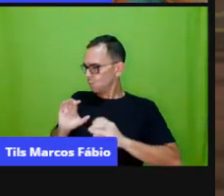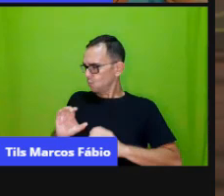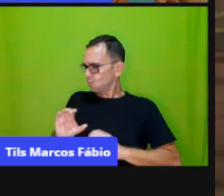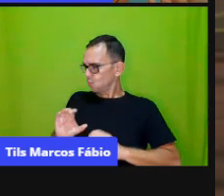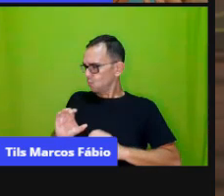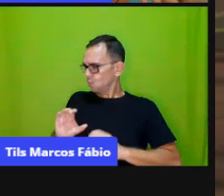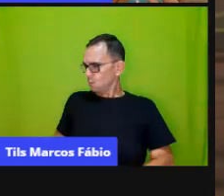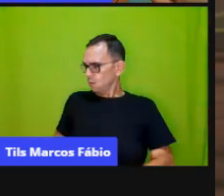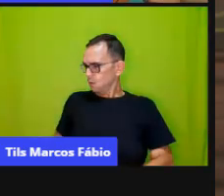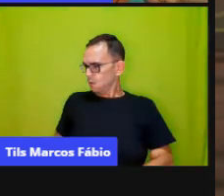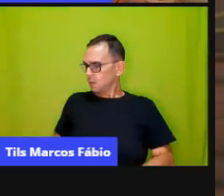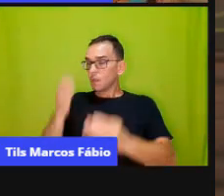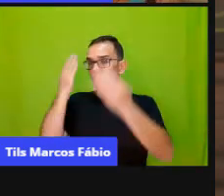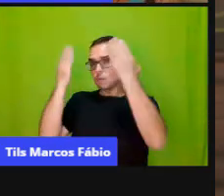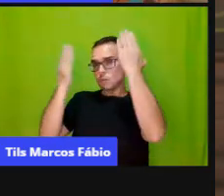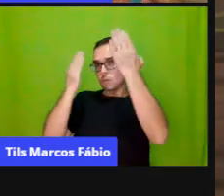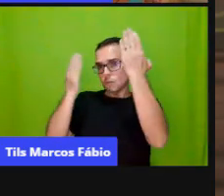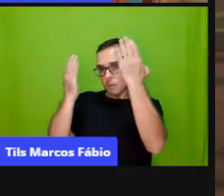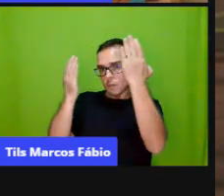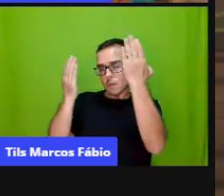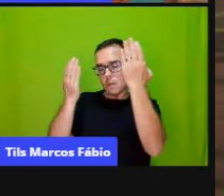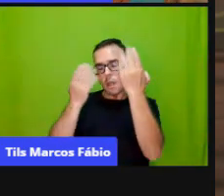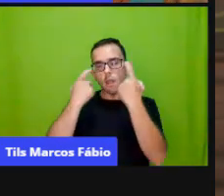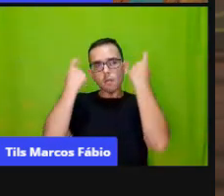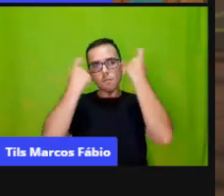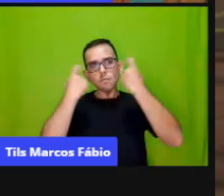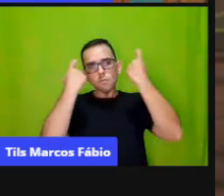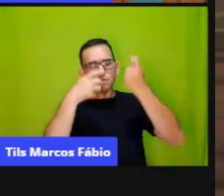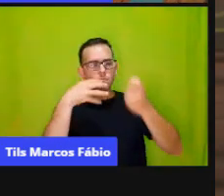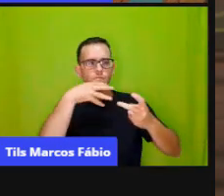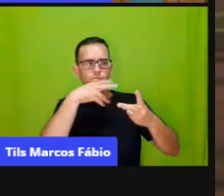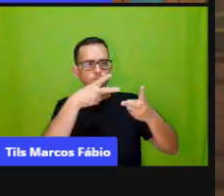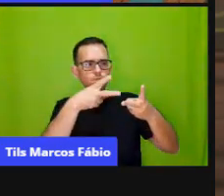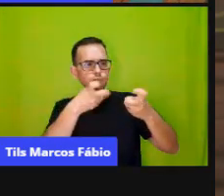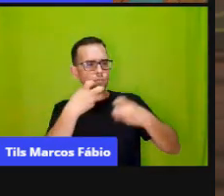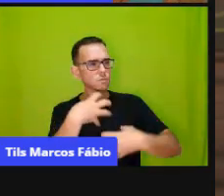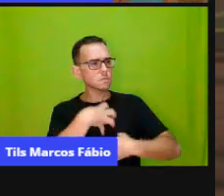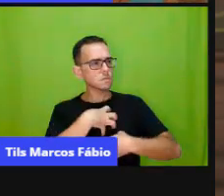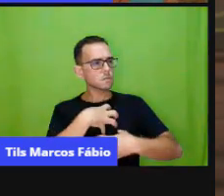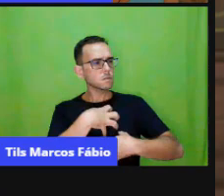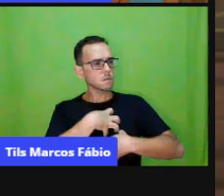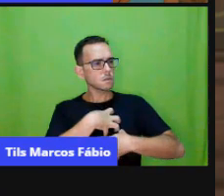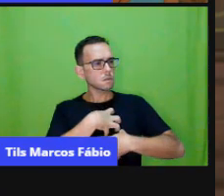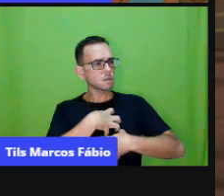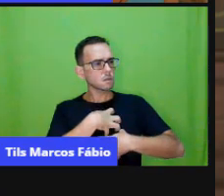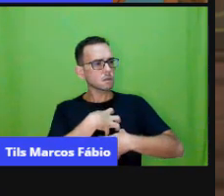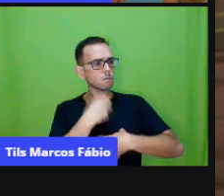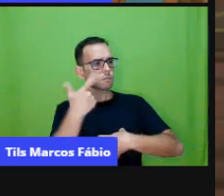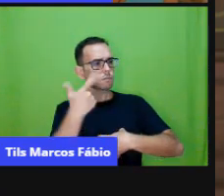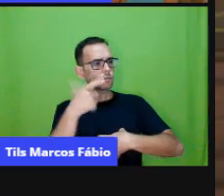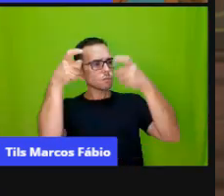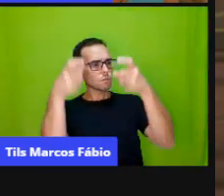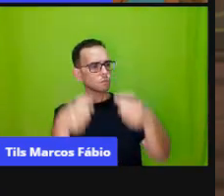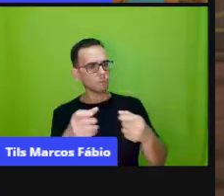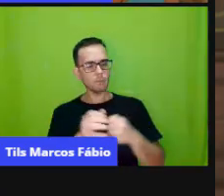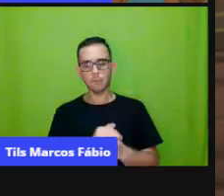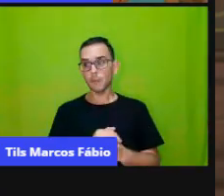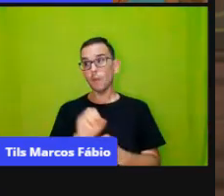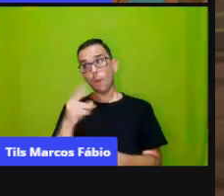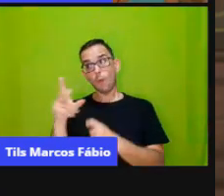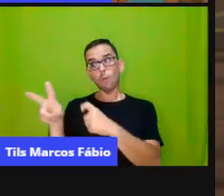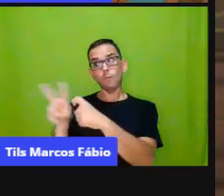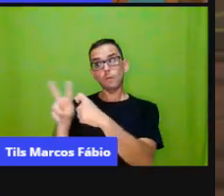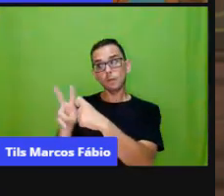área da psicobiologia, se preocupe muito com a percepção sensorial do animal em relação ao seu ambiente. Um veterinário